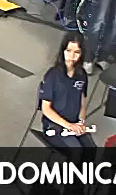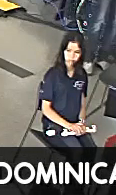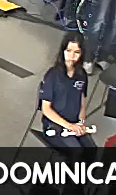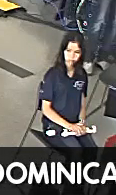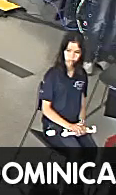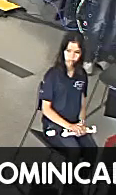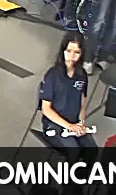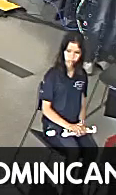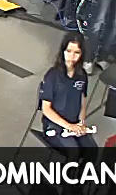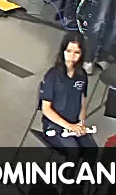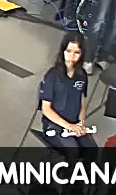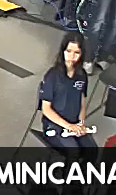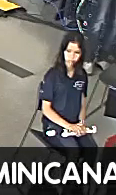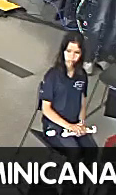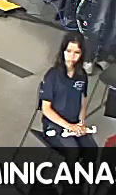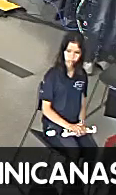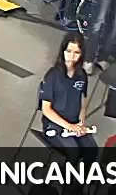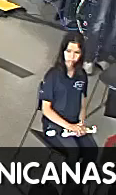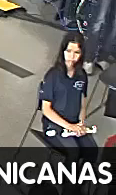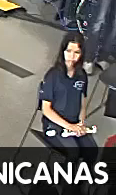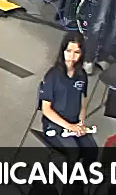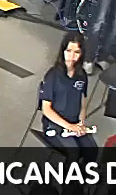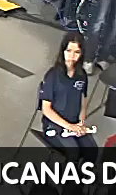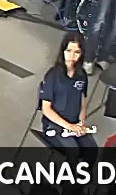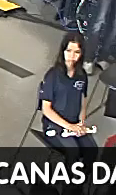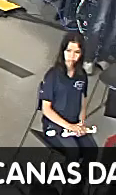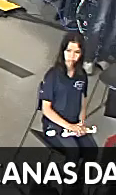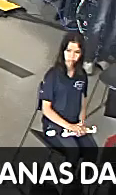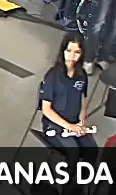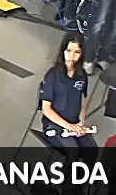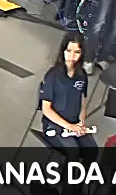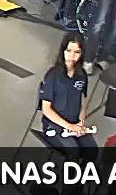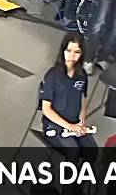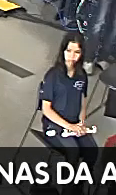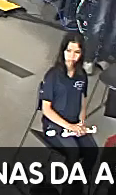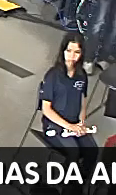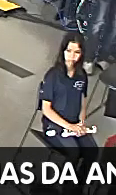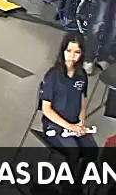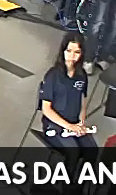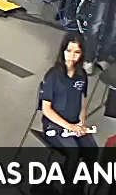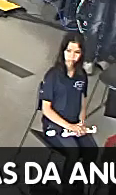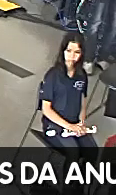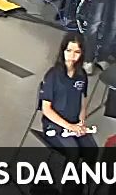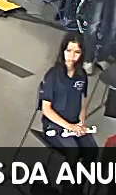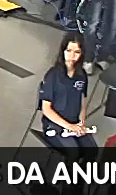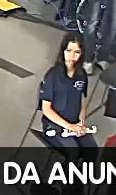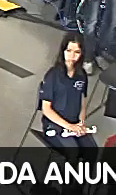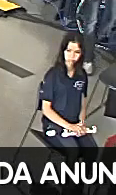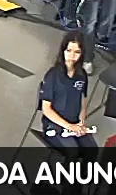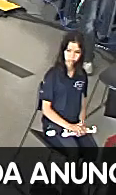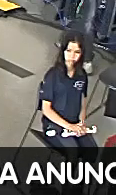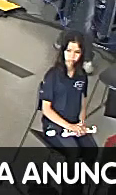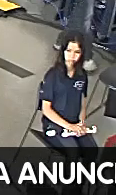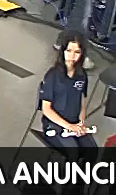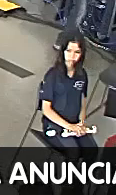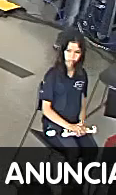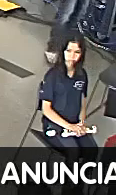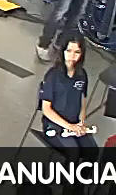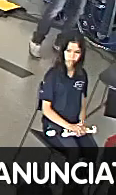uma congregação religiosa fundada na Catalunha, na Espanha, hoje marcado tristemente pelos recentes